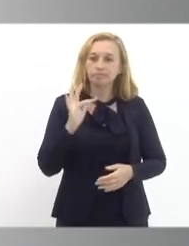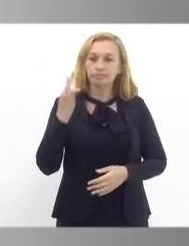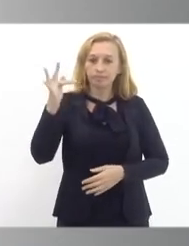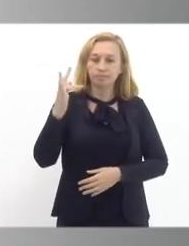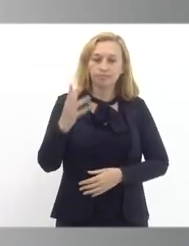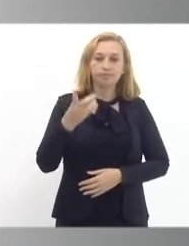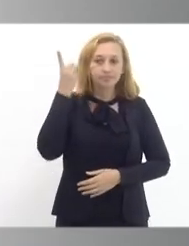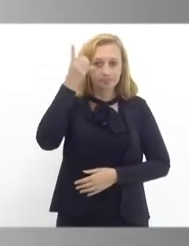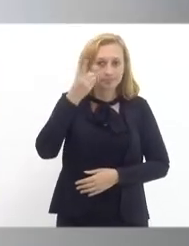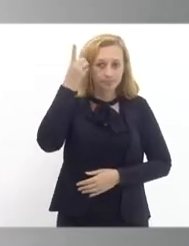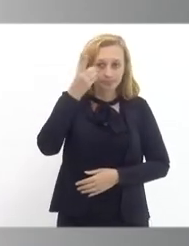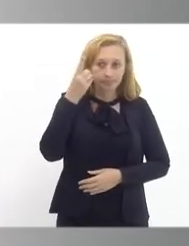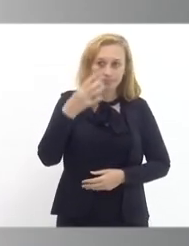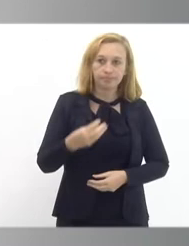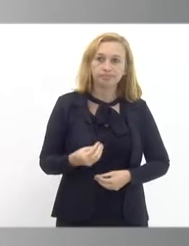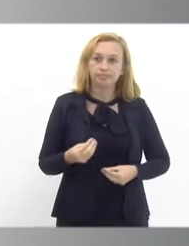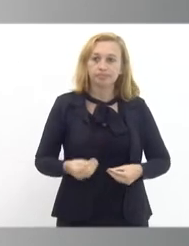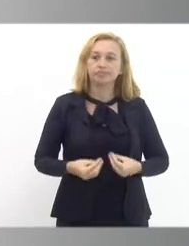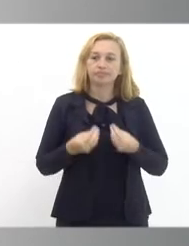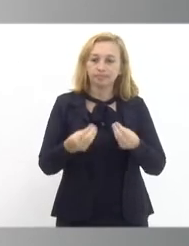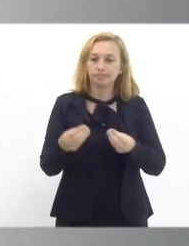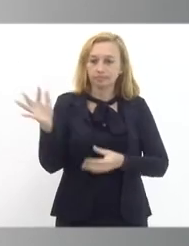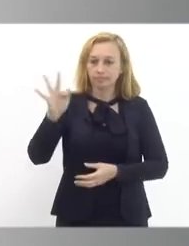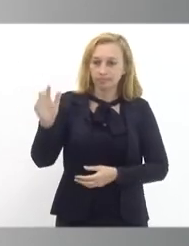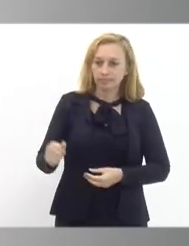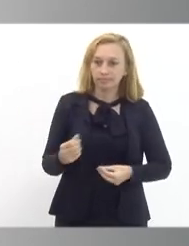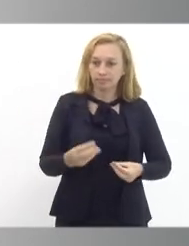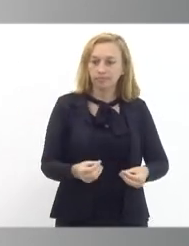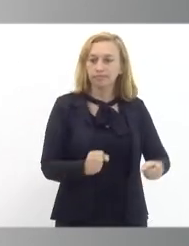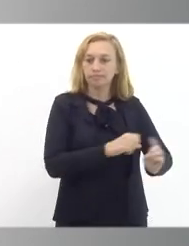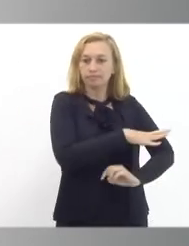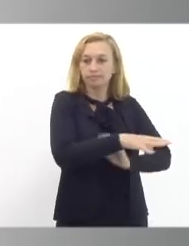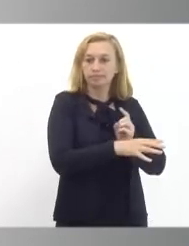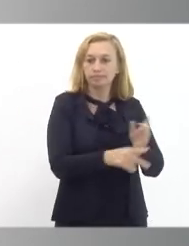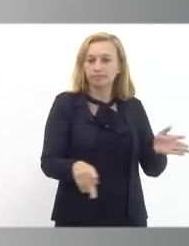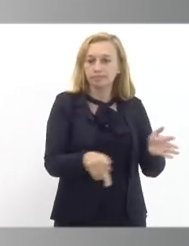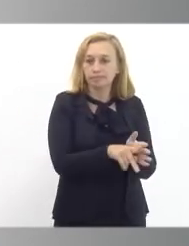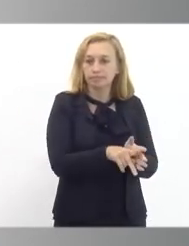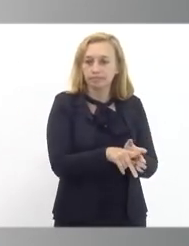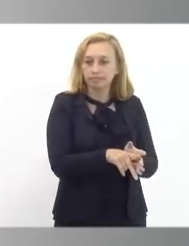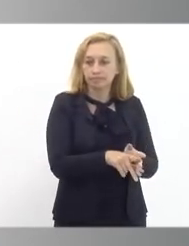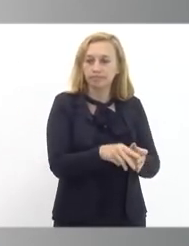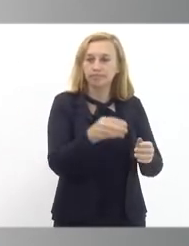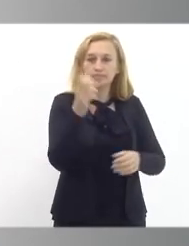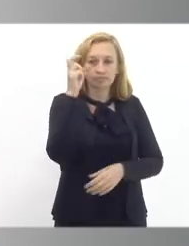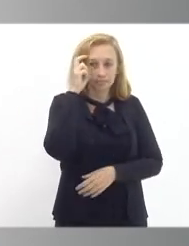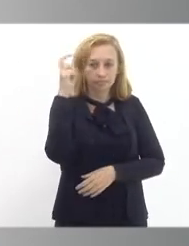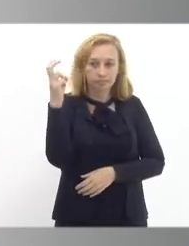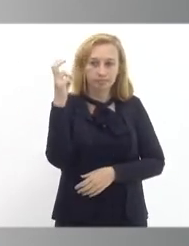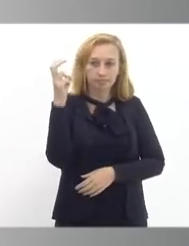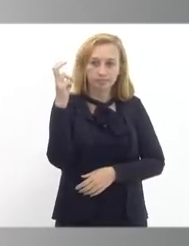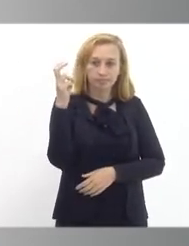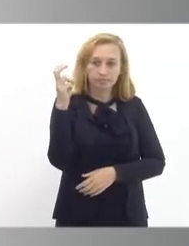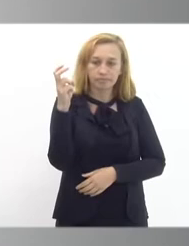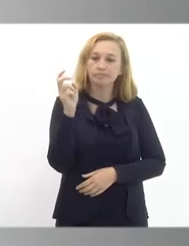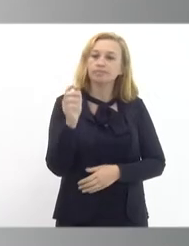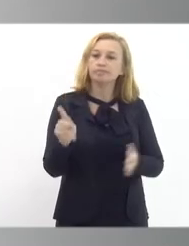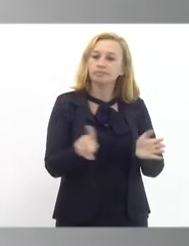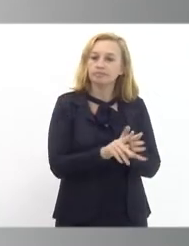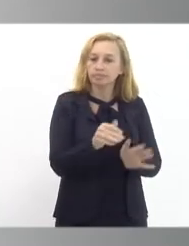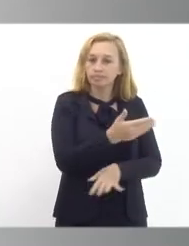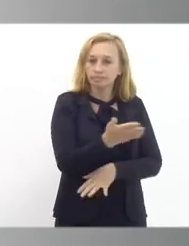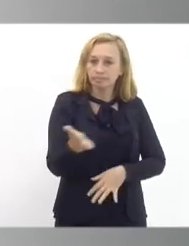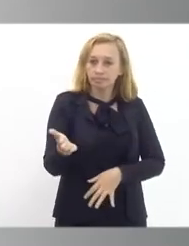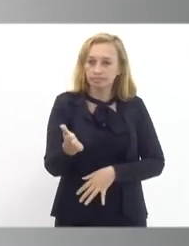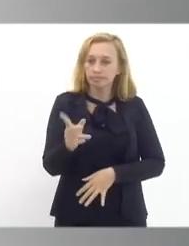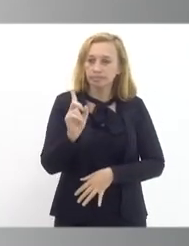deputado, entregar aquela fazenda à sociedade, porque ela é patrimônio cultural e ela é de vocês,